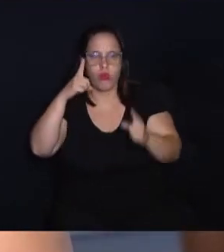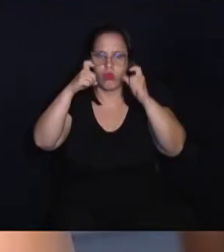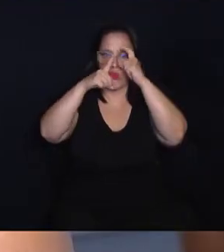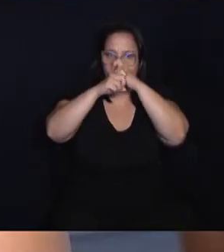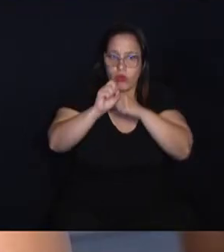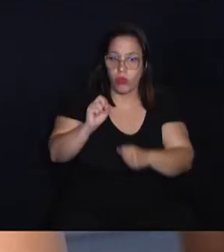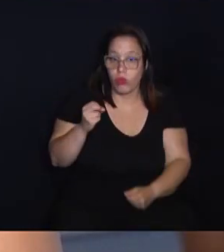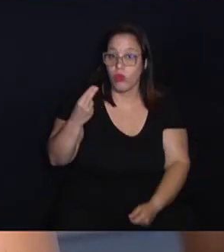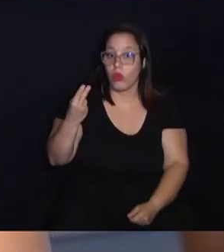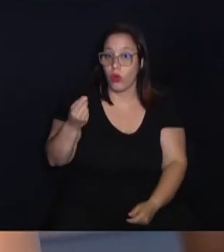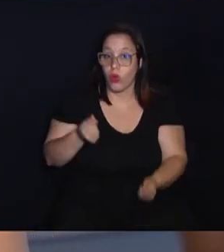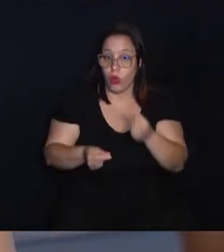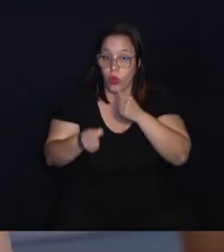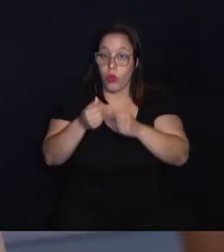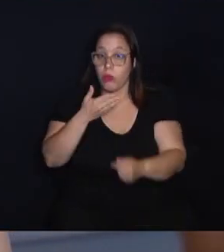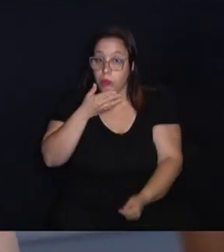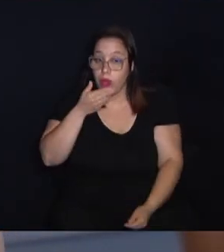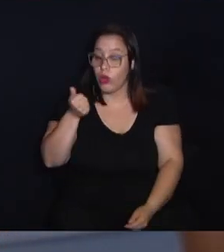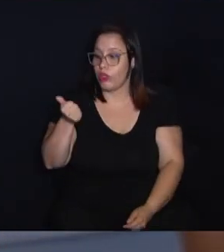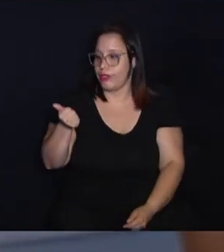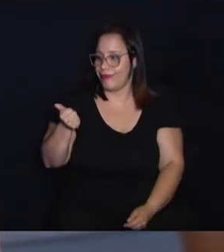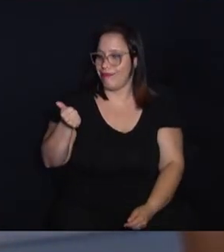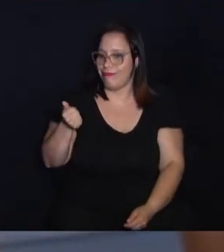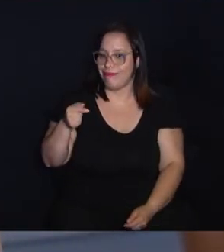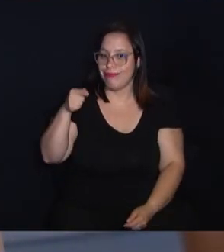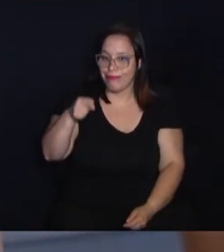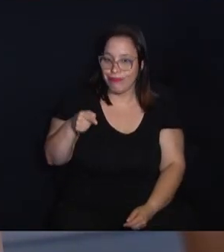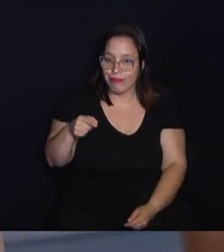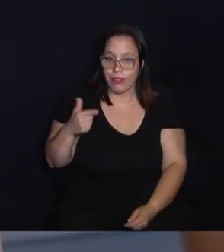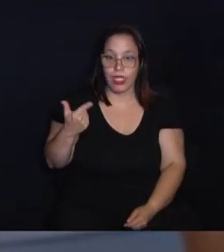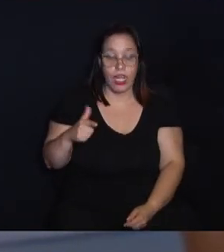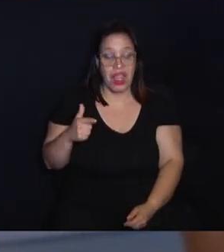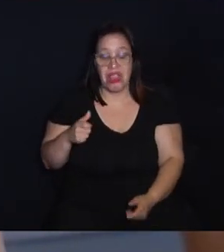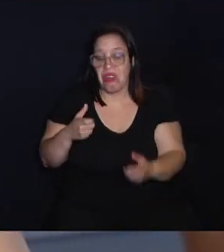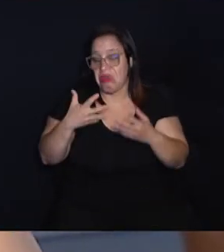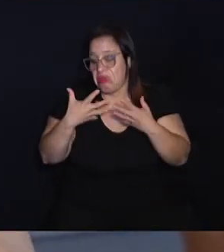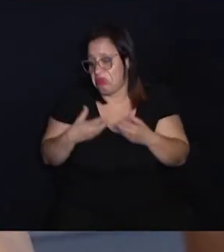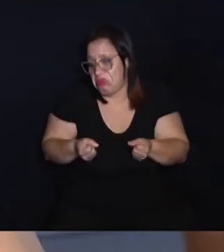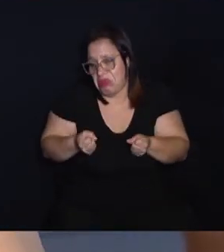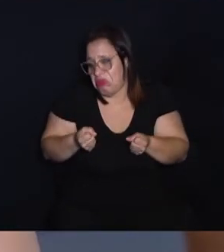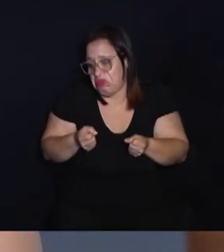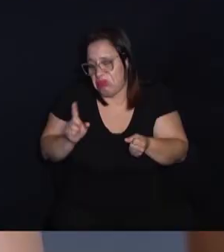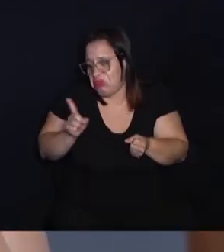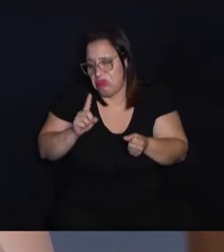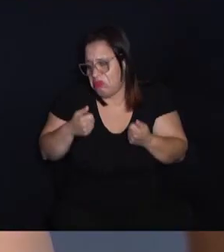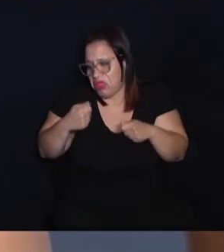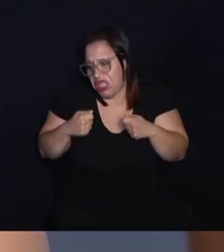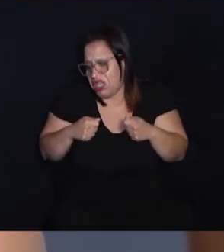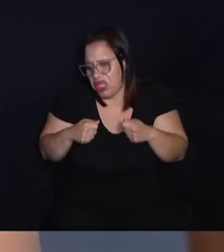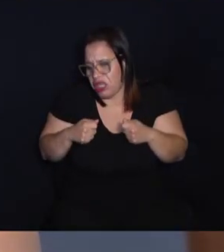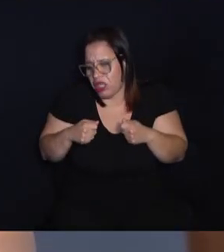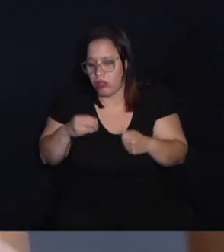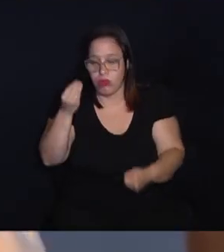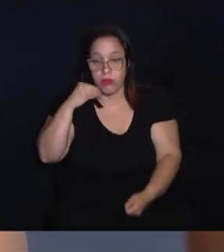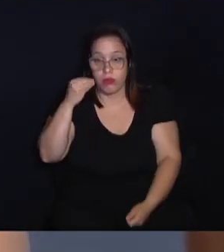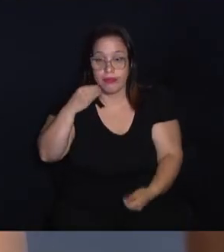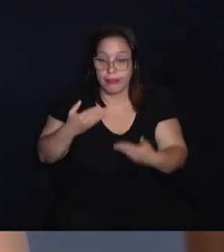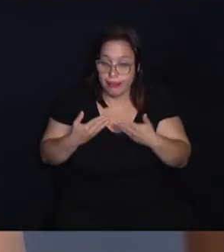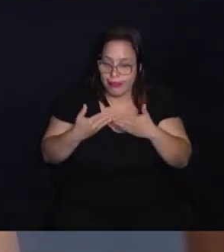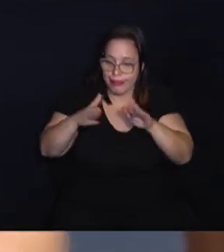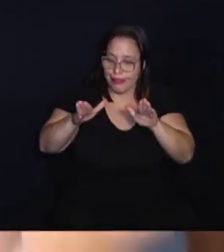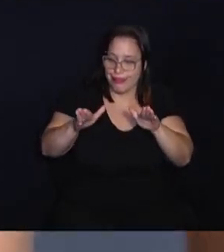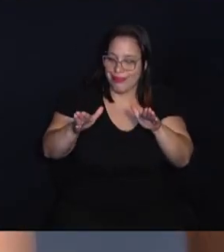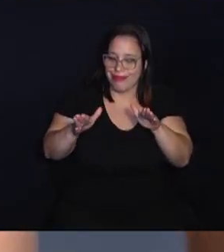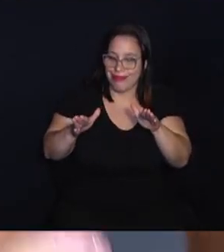ou remunerações melhores. Então, essas vagas que não pedem experiência, elas são uma porta de entrada para esse